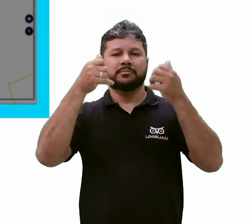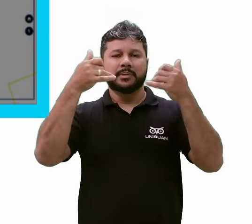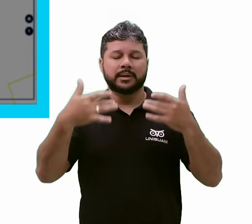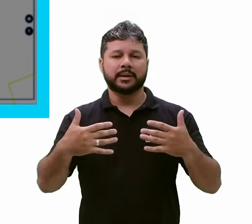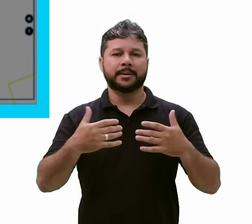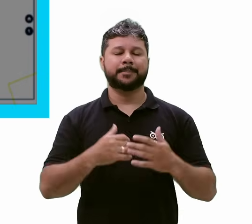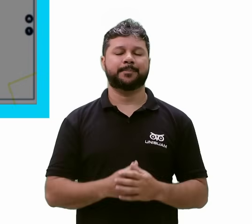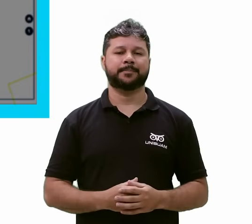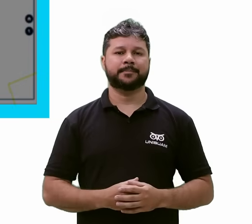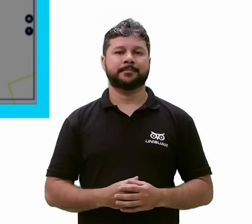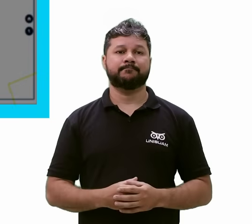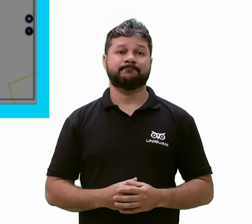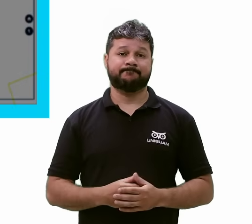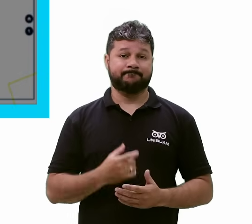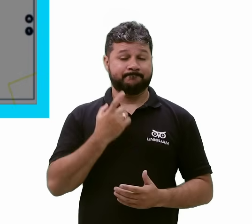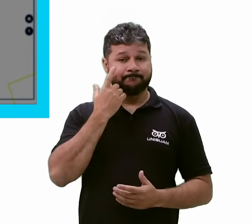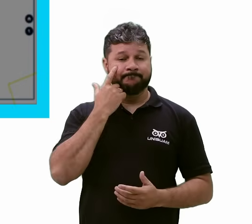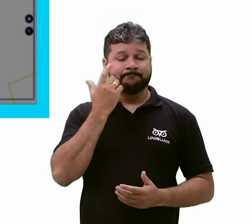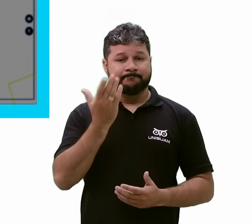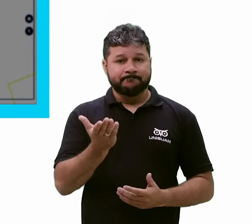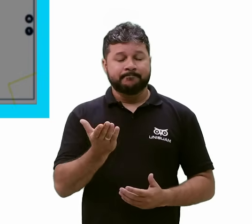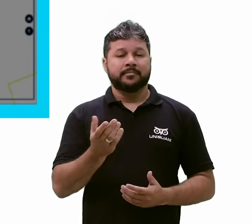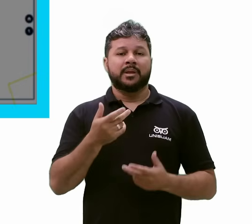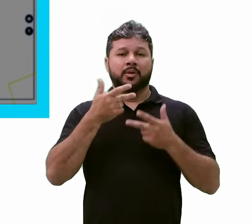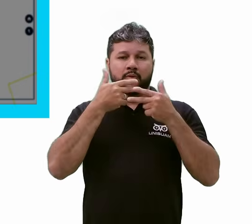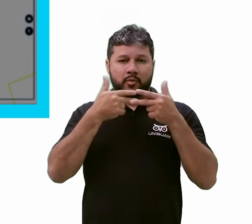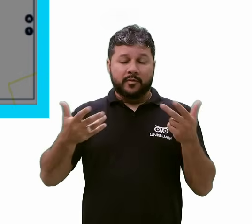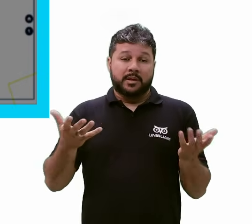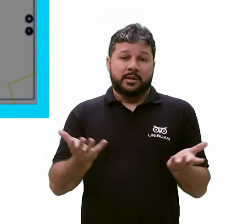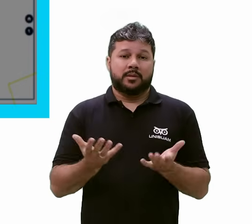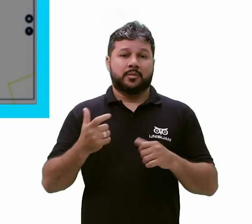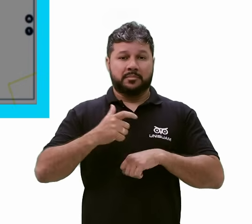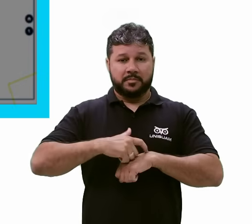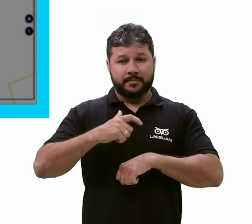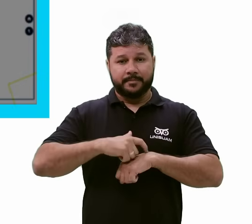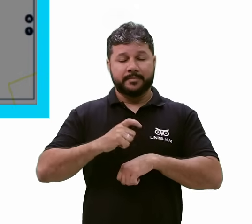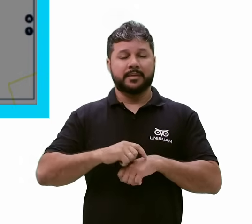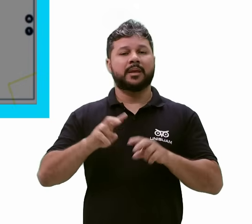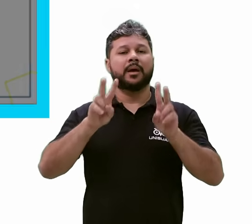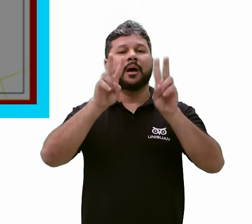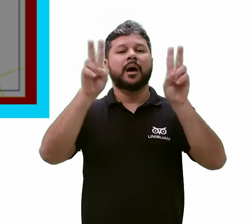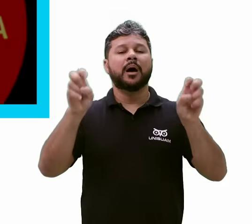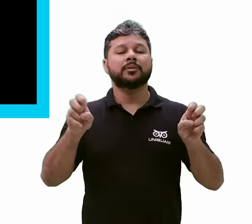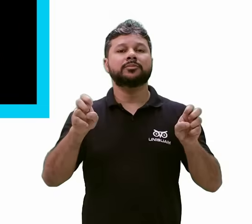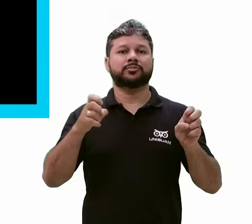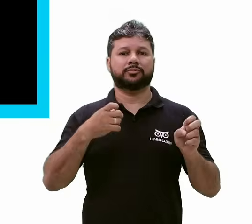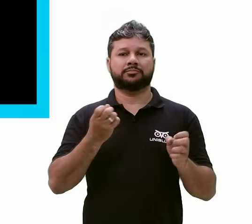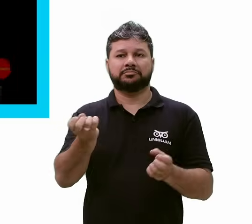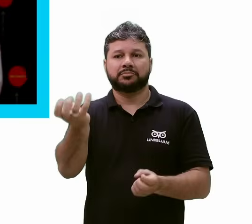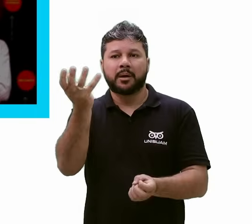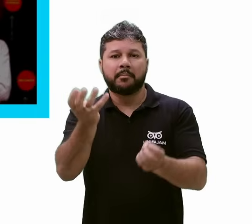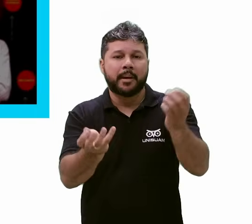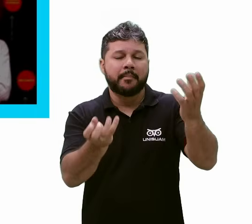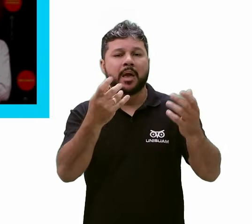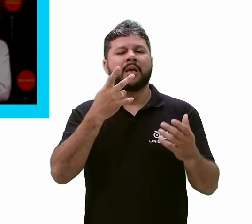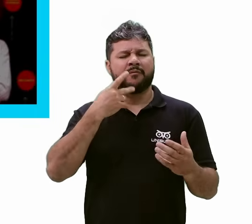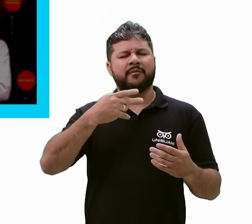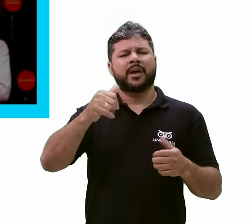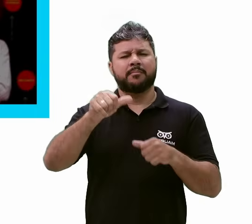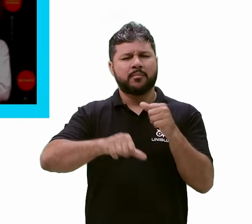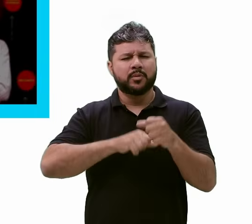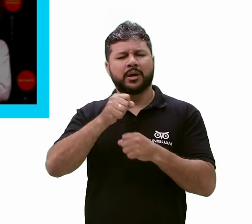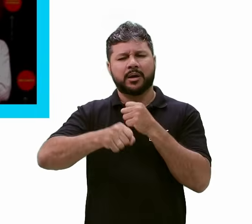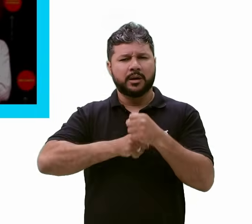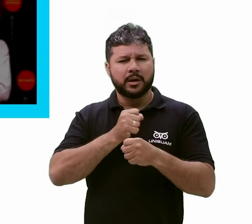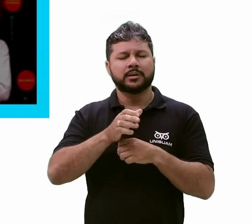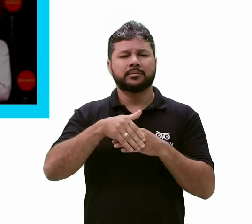universo, falar que é isso, essa é a novidade do momento. Esse assunto está em alta, muitas coisas vão